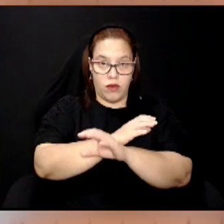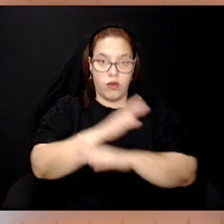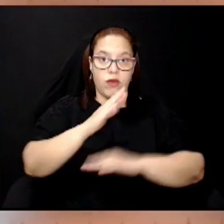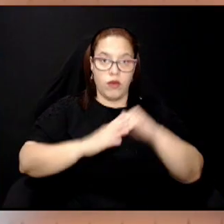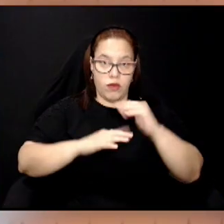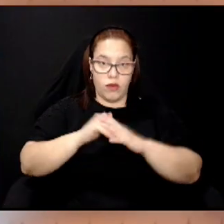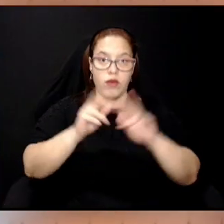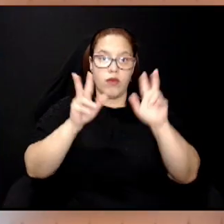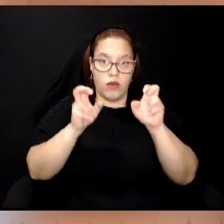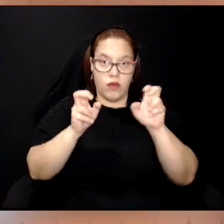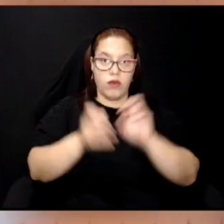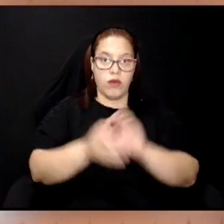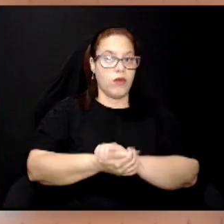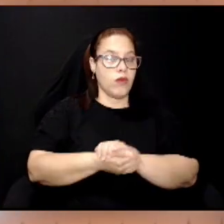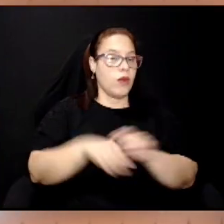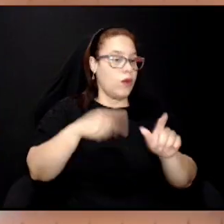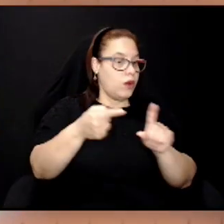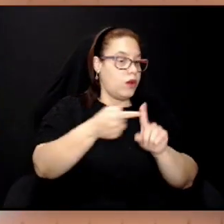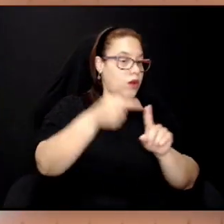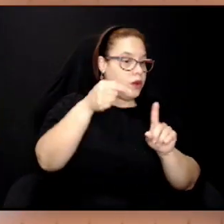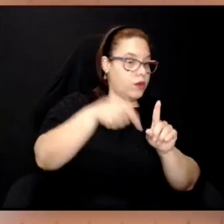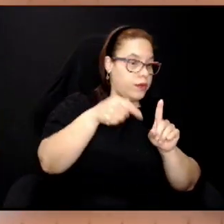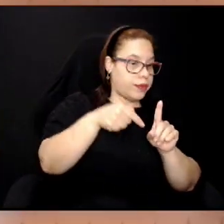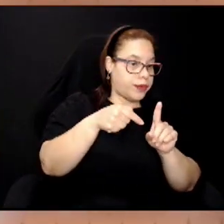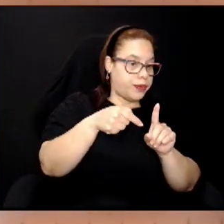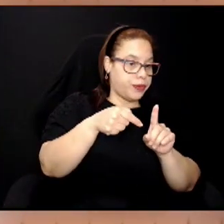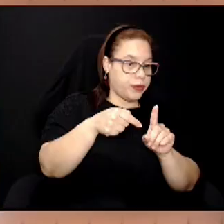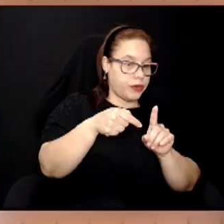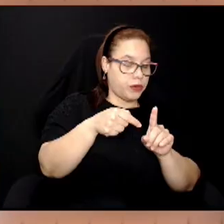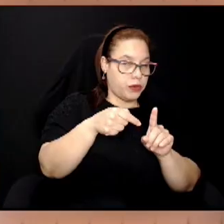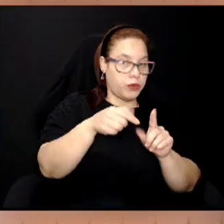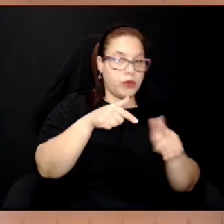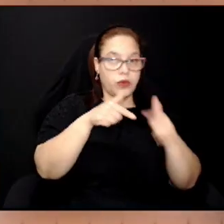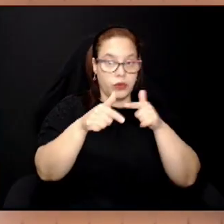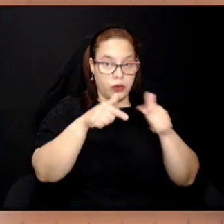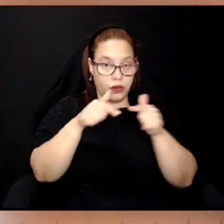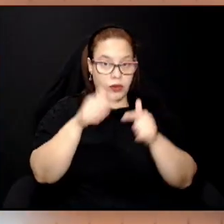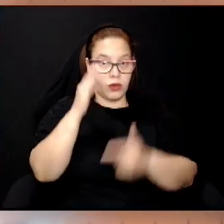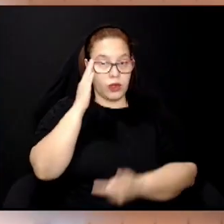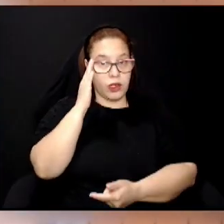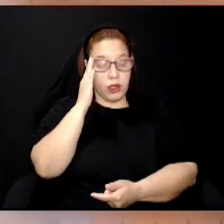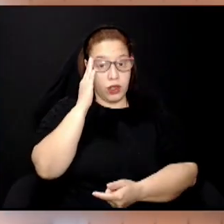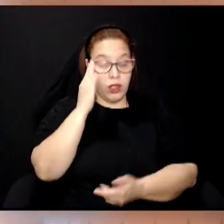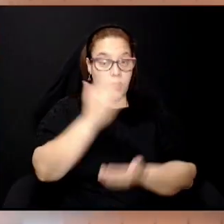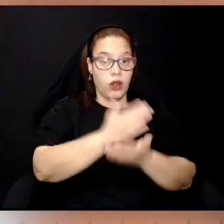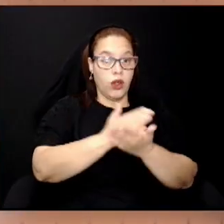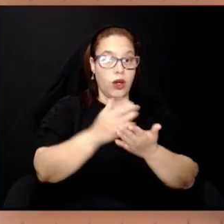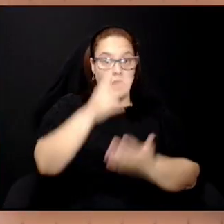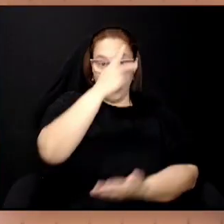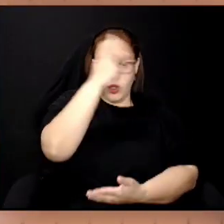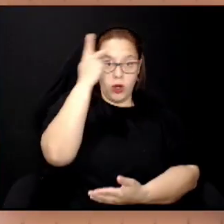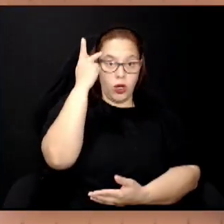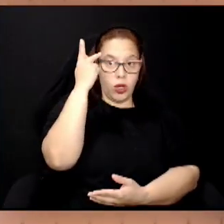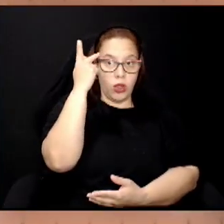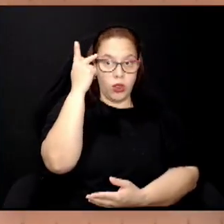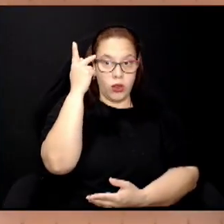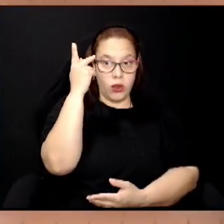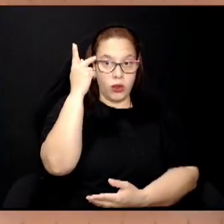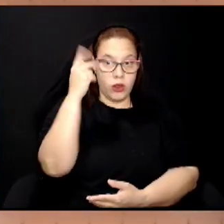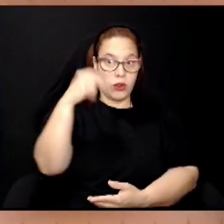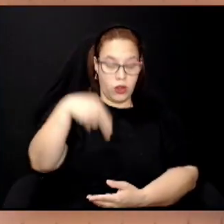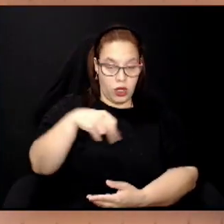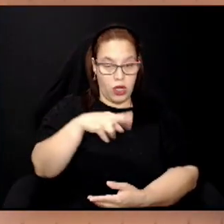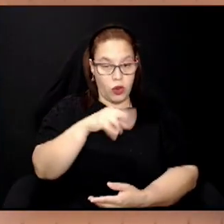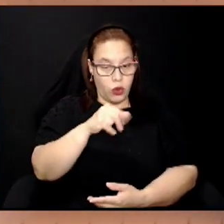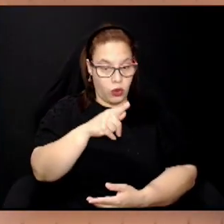público. O nosso objetivo aqui é trabalhar, né, a partir das pessoas com neurodivergências. Então